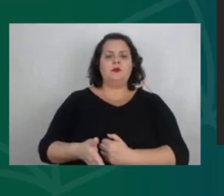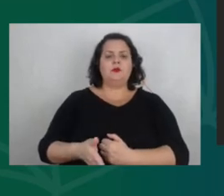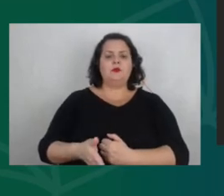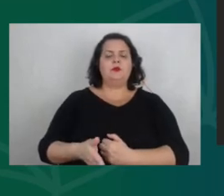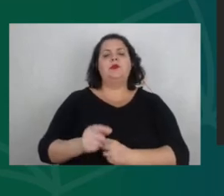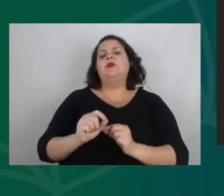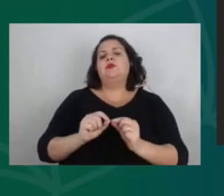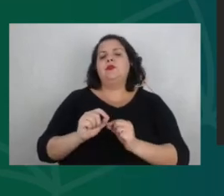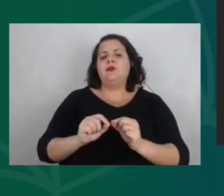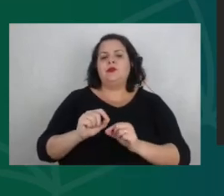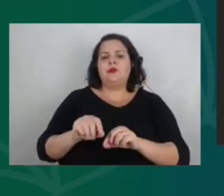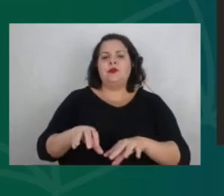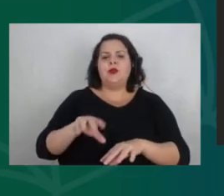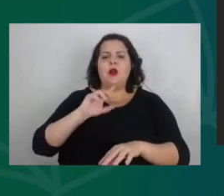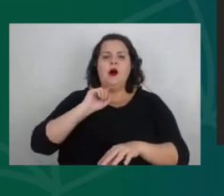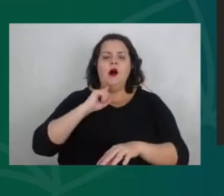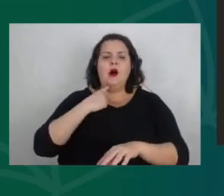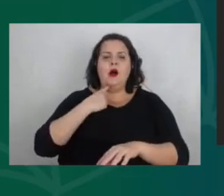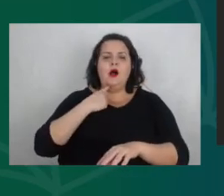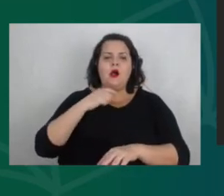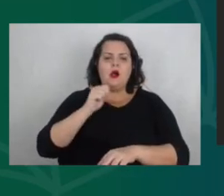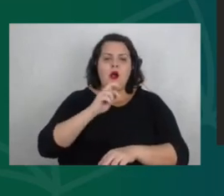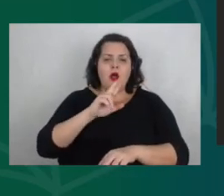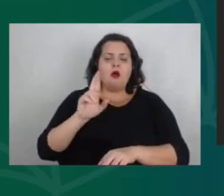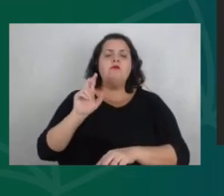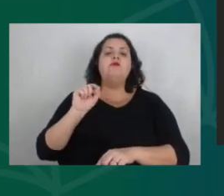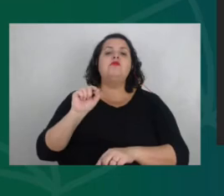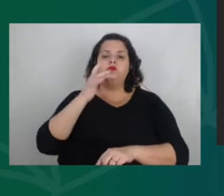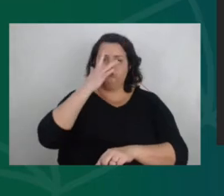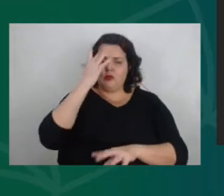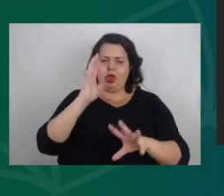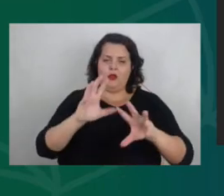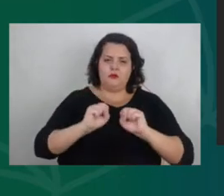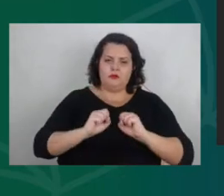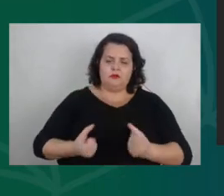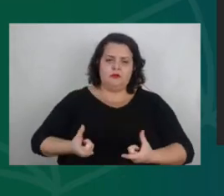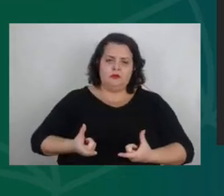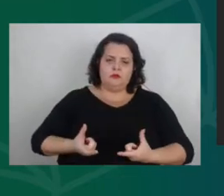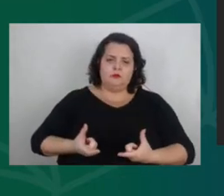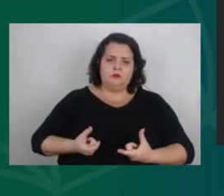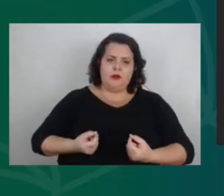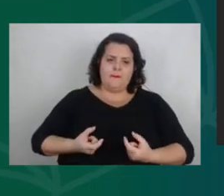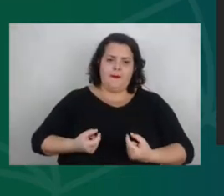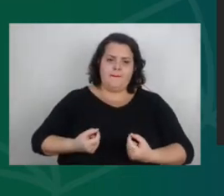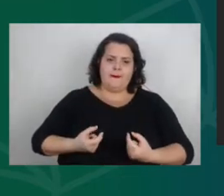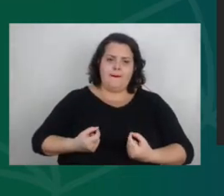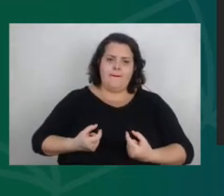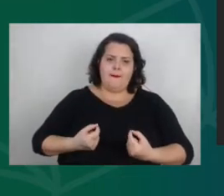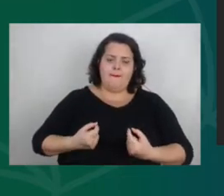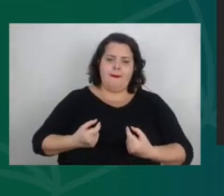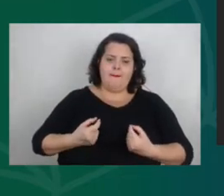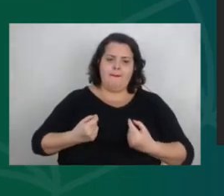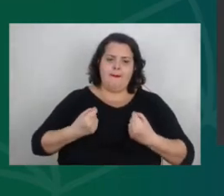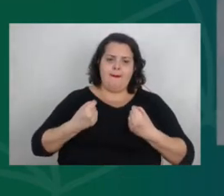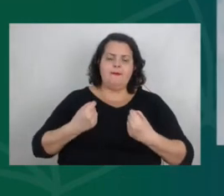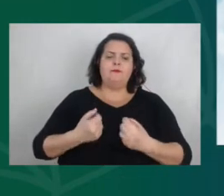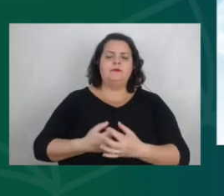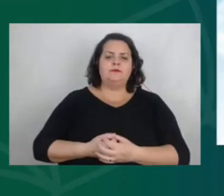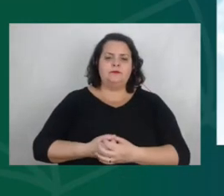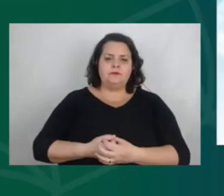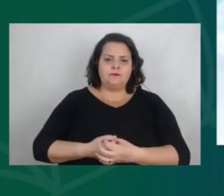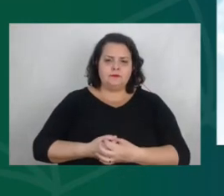poluição do ar causa câncer, isso já é um caso próximo, e